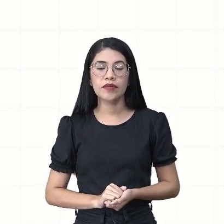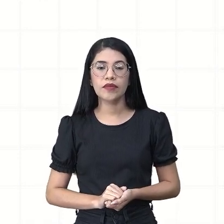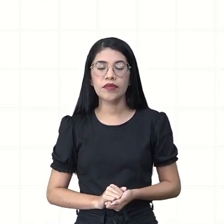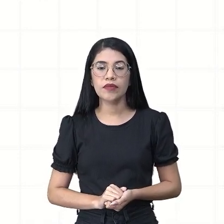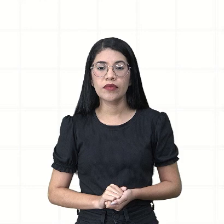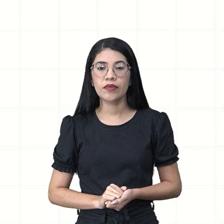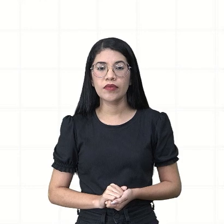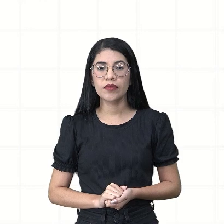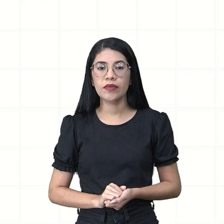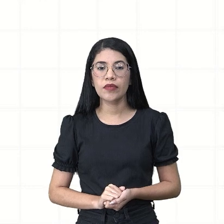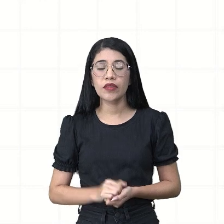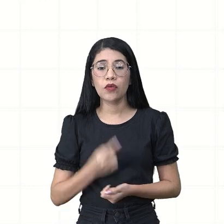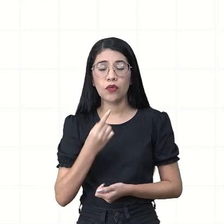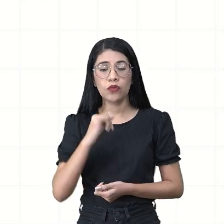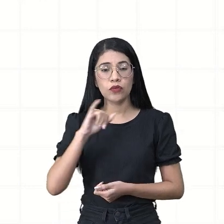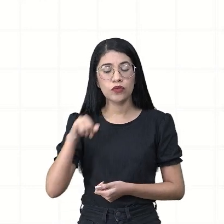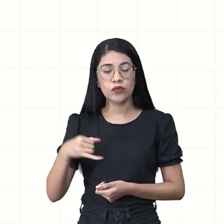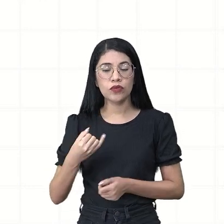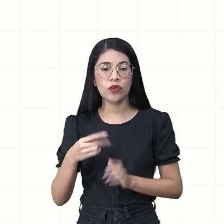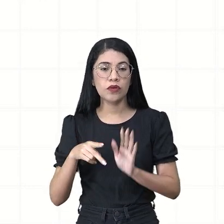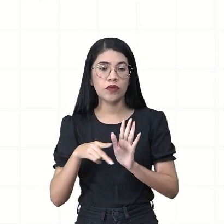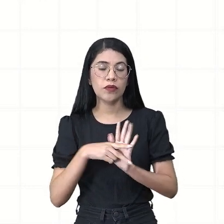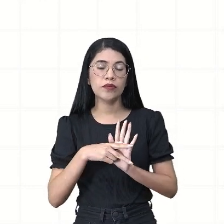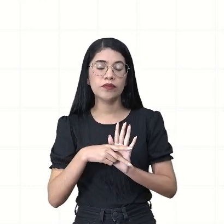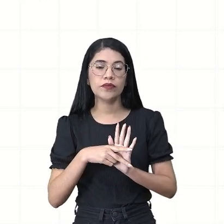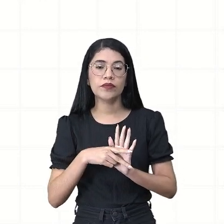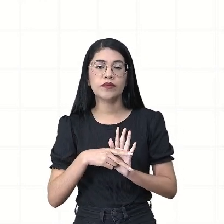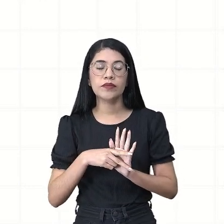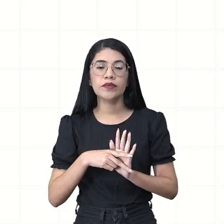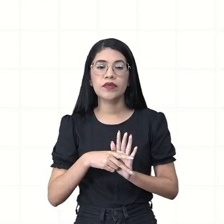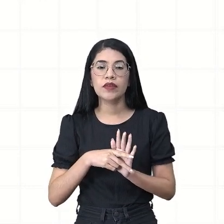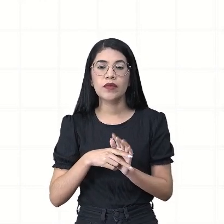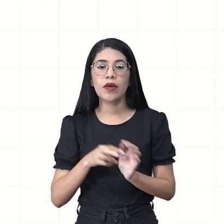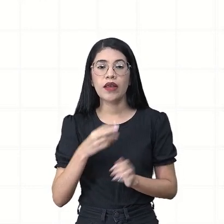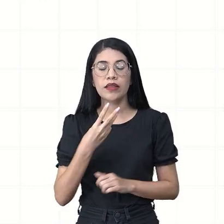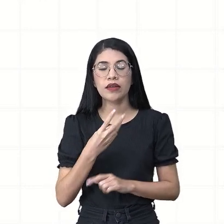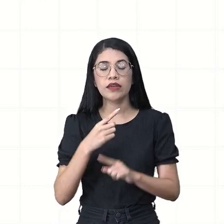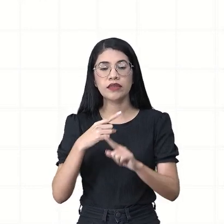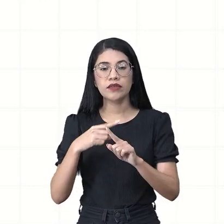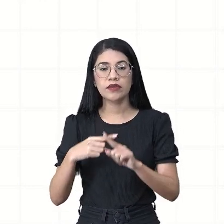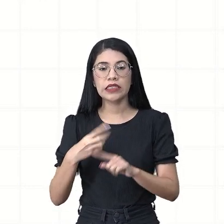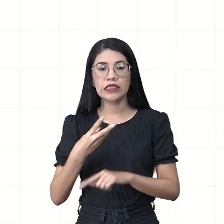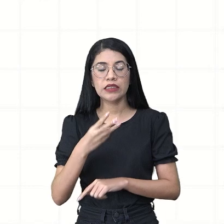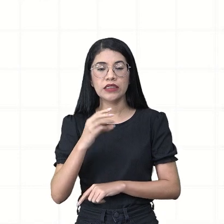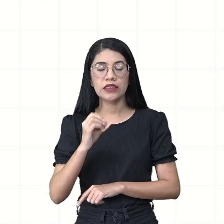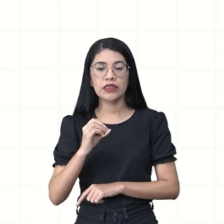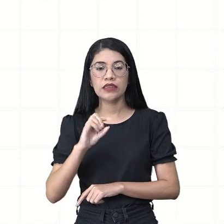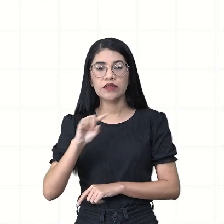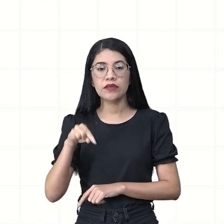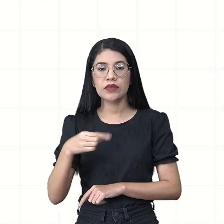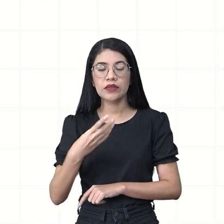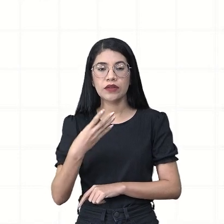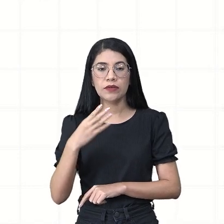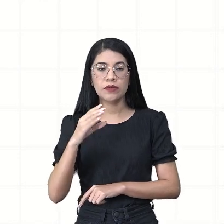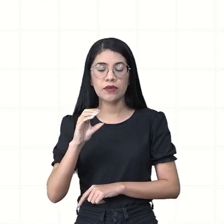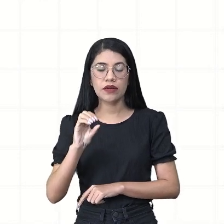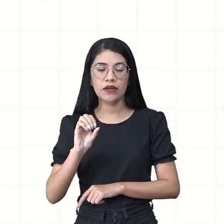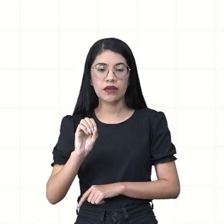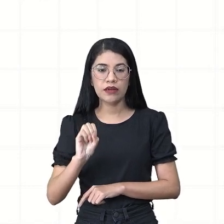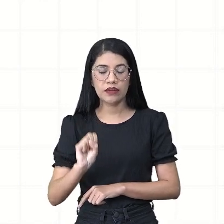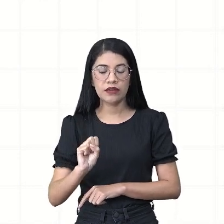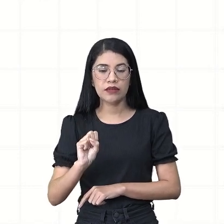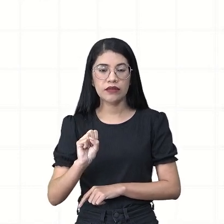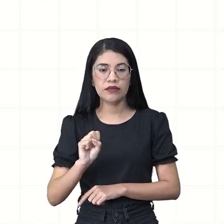vai ser igual a 3 vezes esse valor, porque são 3 pés, né? 1 jarda é igual a 3 pés, e um